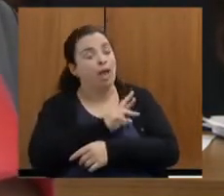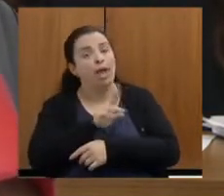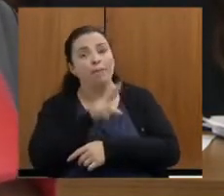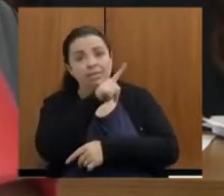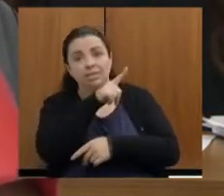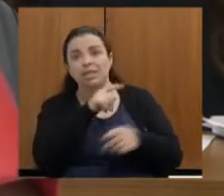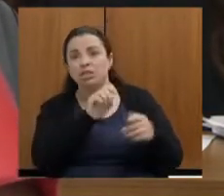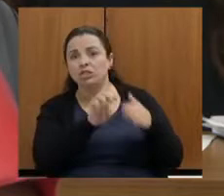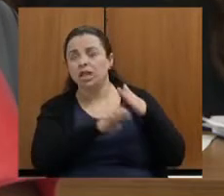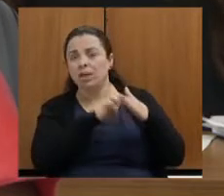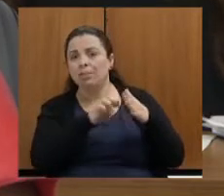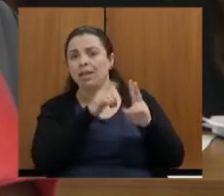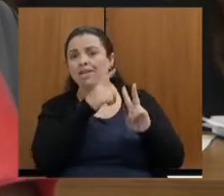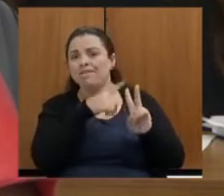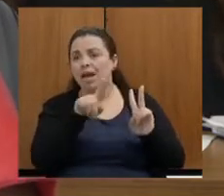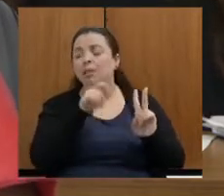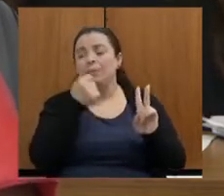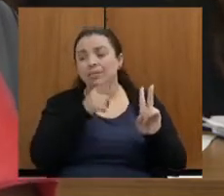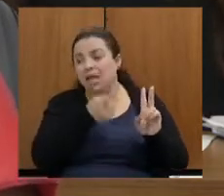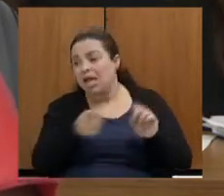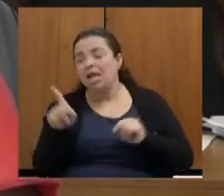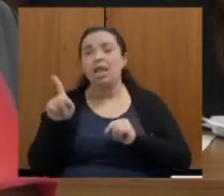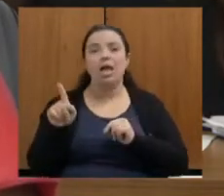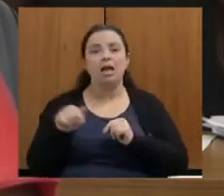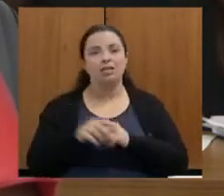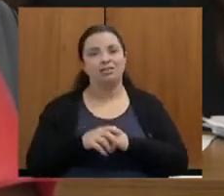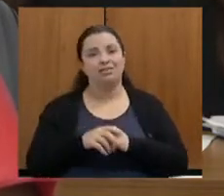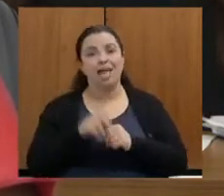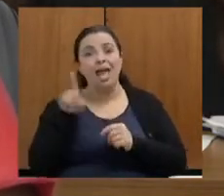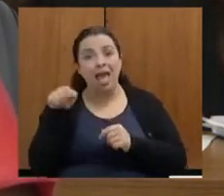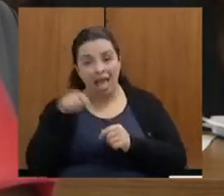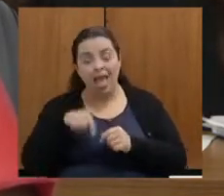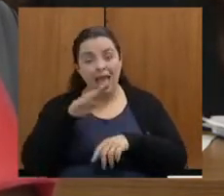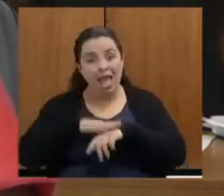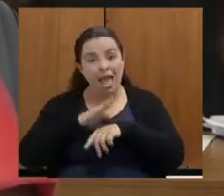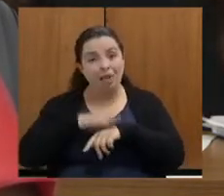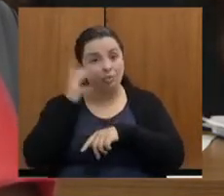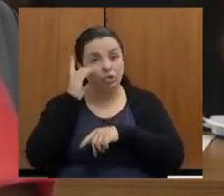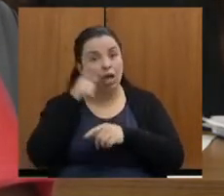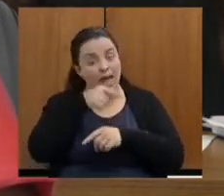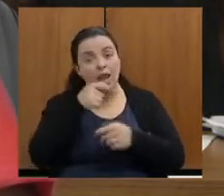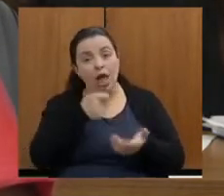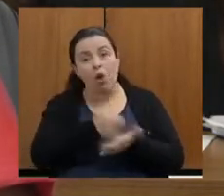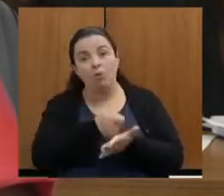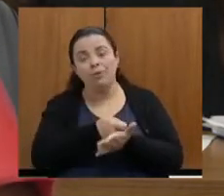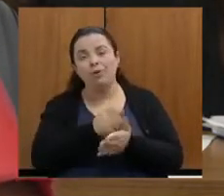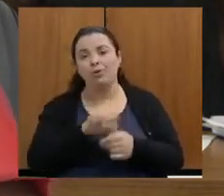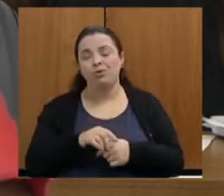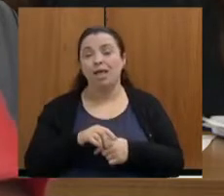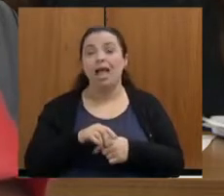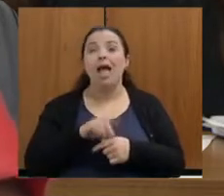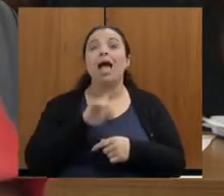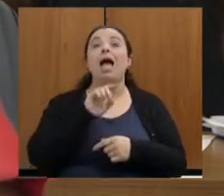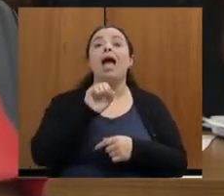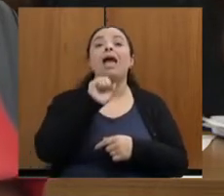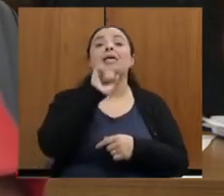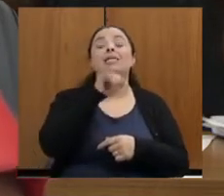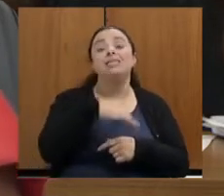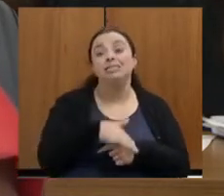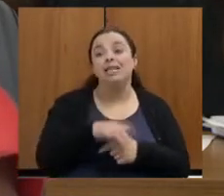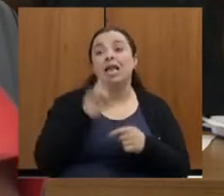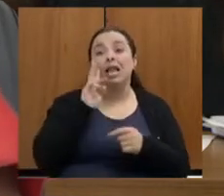a o ano que ela causou a mais de 300 mil pessoas naquele